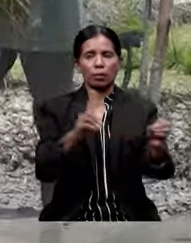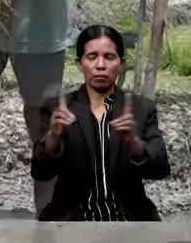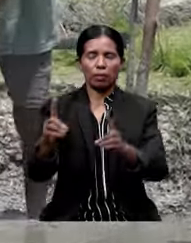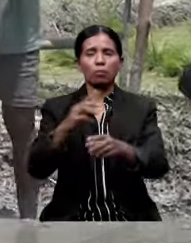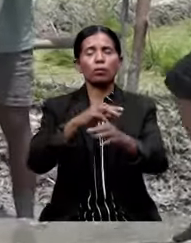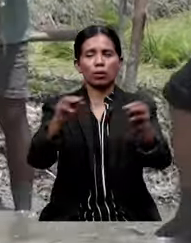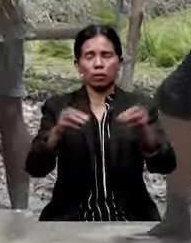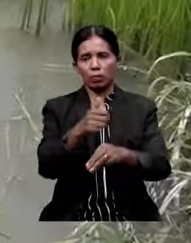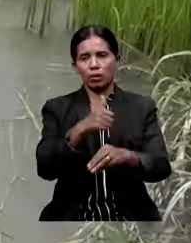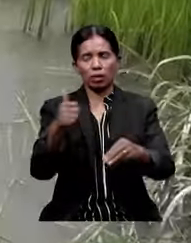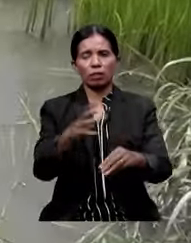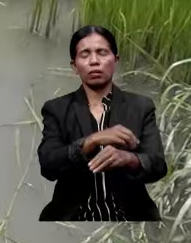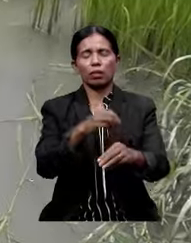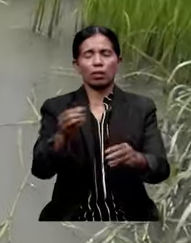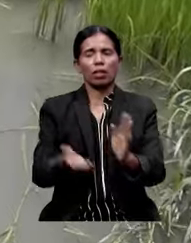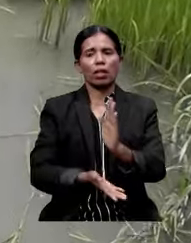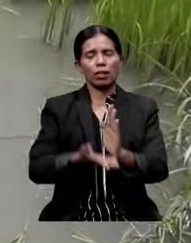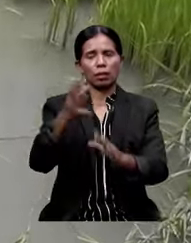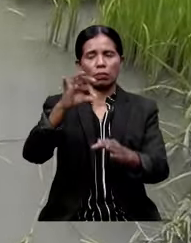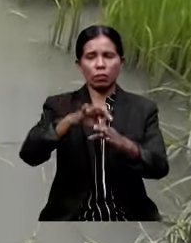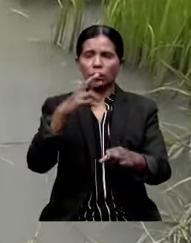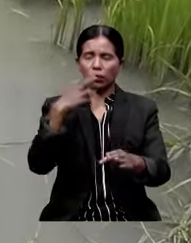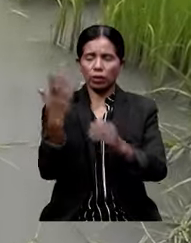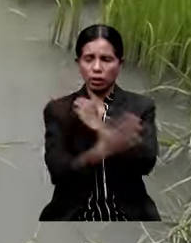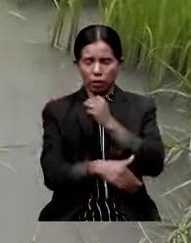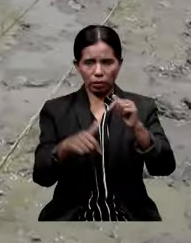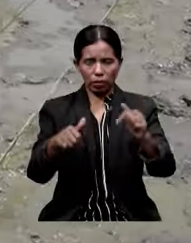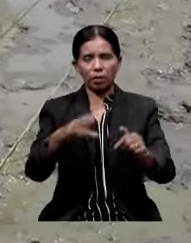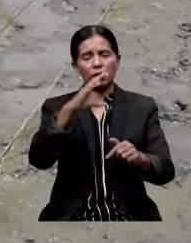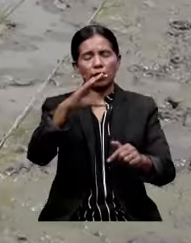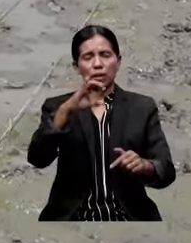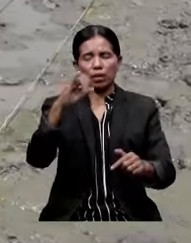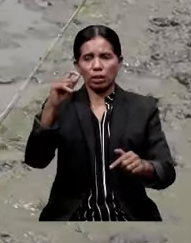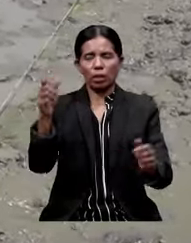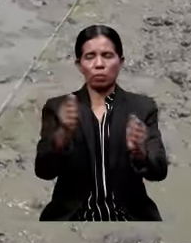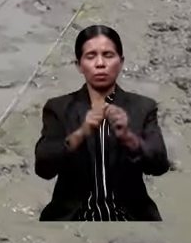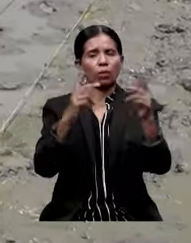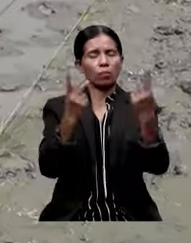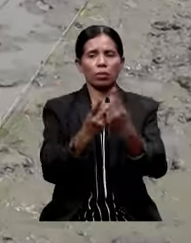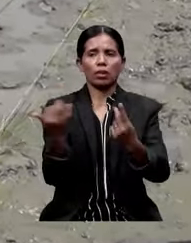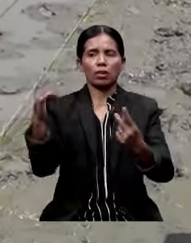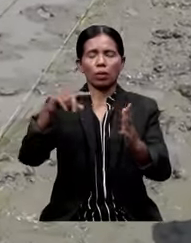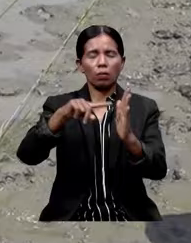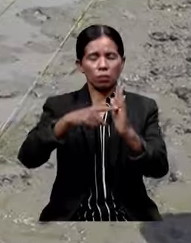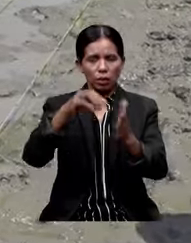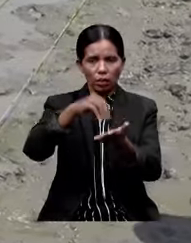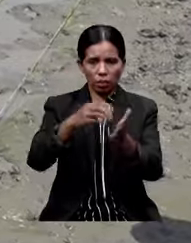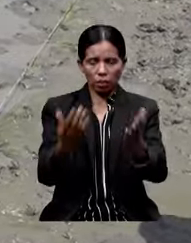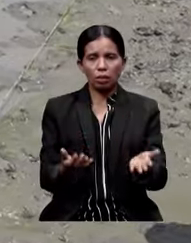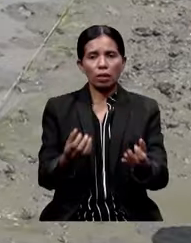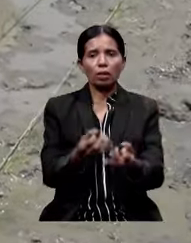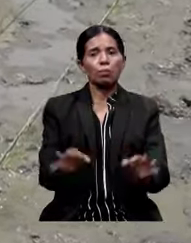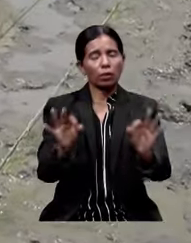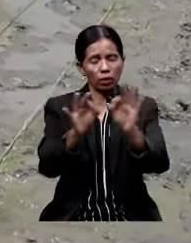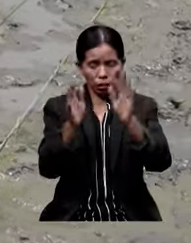O objetivo é a tua sair produção e a relaran. Deputada Neha Teten, CCITL, a mútuo com o empresário Sira, a ruta ou prioridade do setor agricultura,